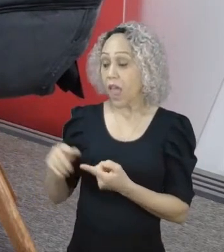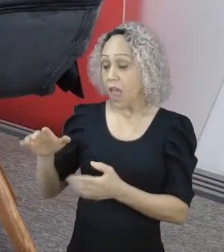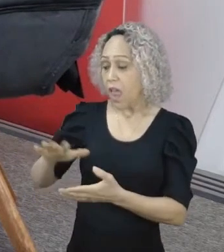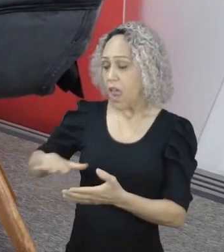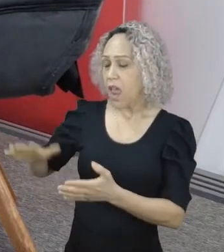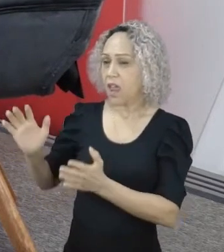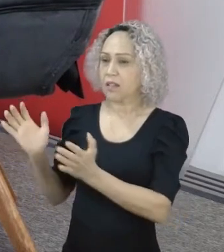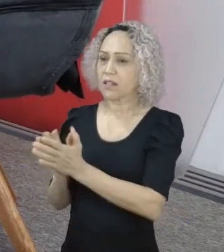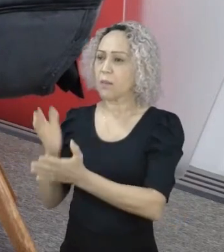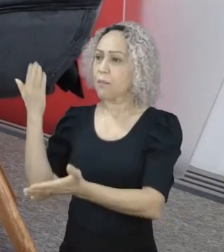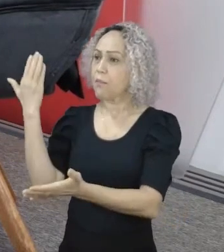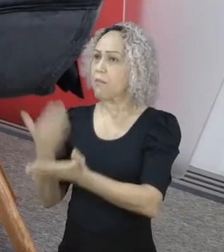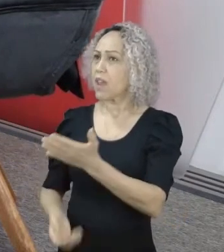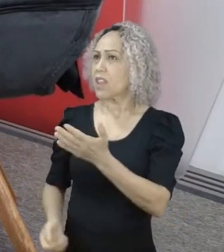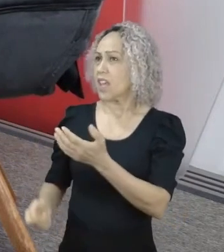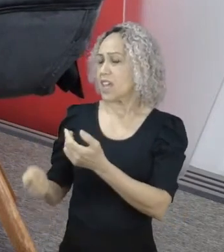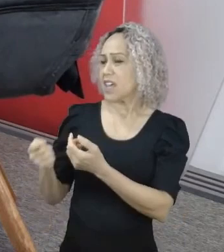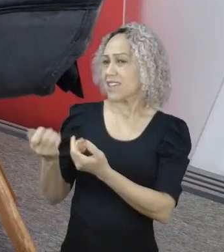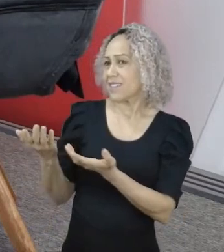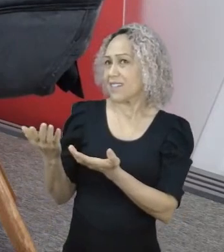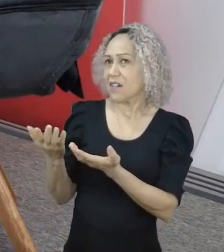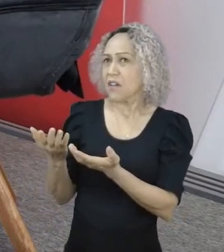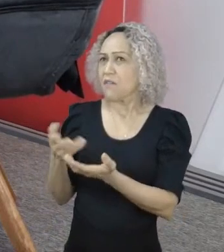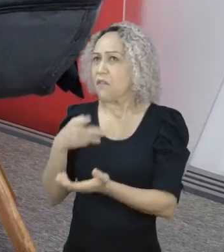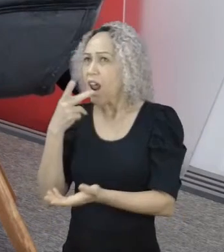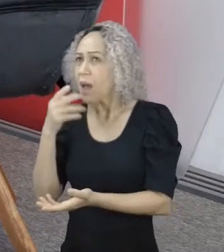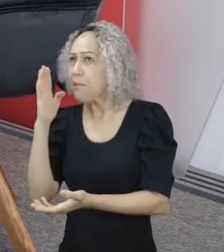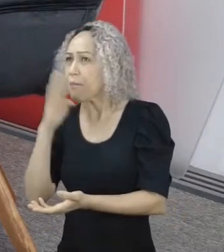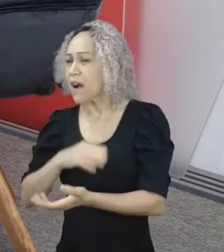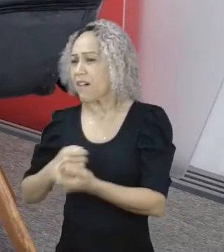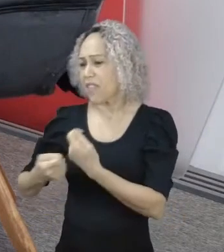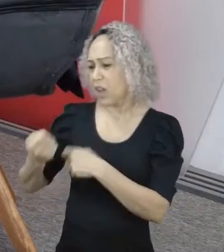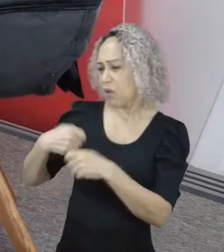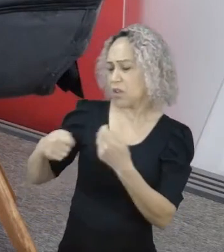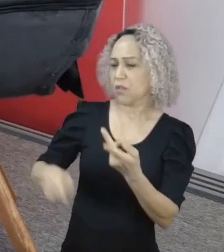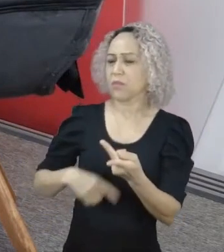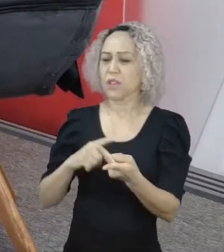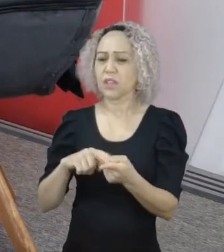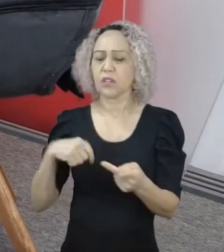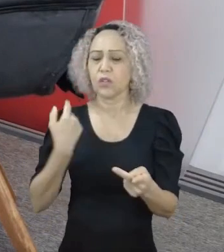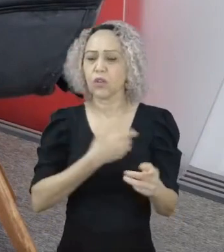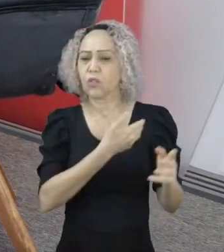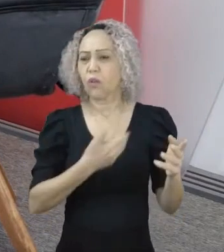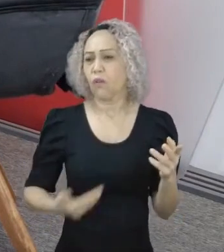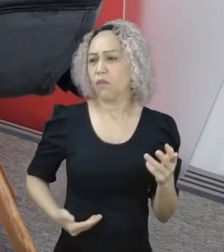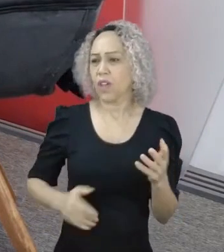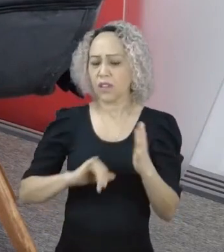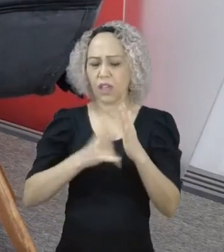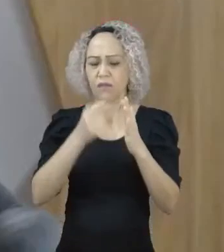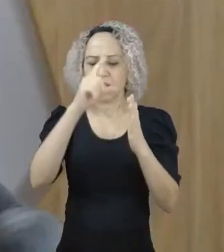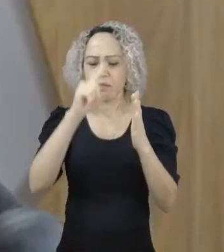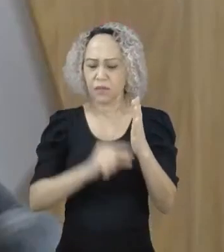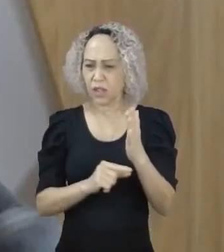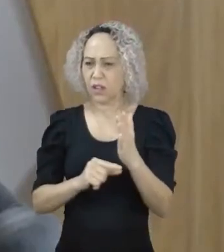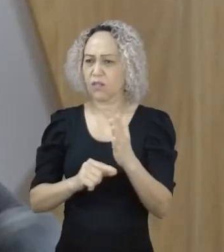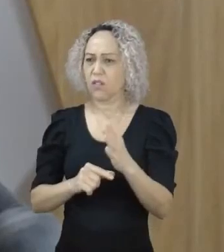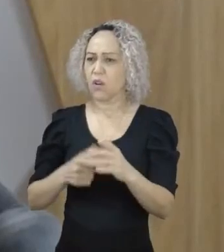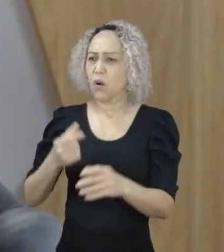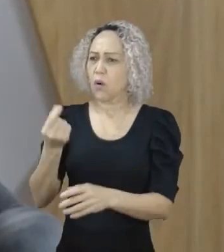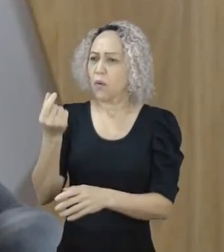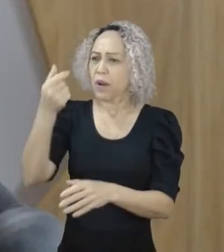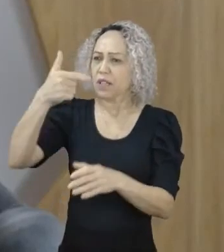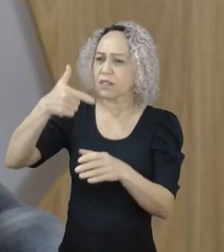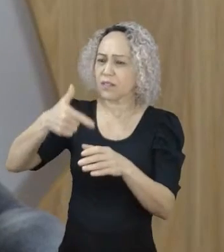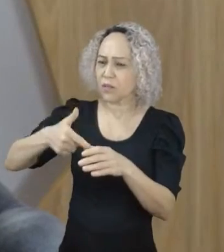nosso governo acabou a inflação, o nosso governo baixou o preço dos alimentos, baixou o preço dos combustíveis, diminuiu o desemprego,